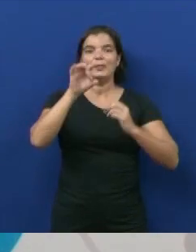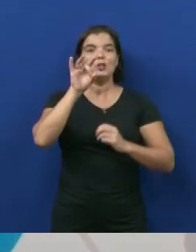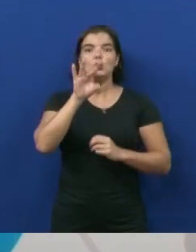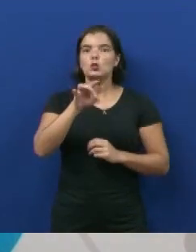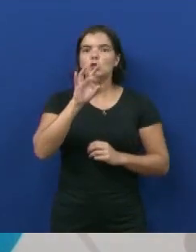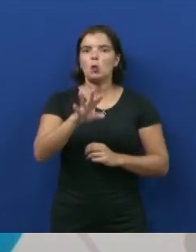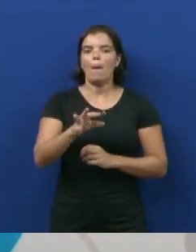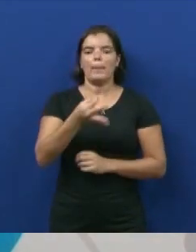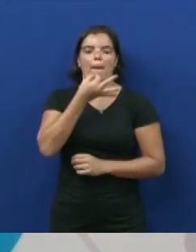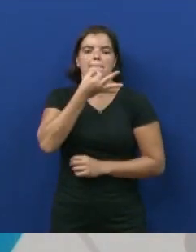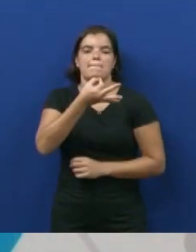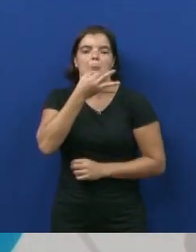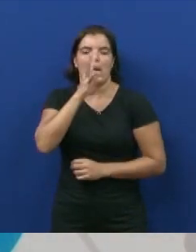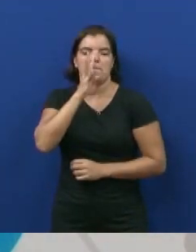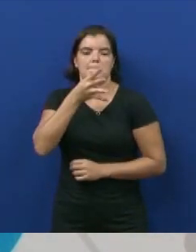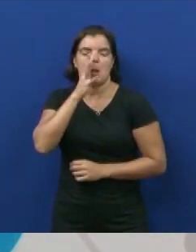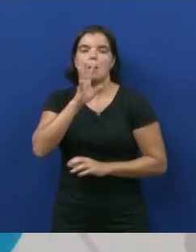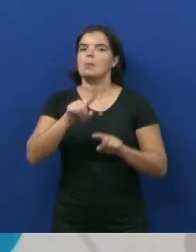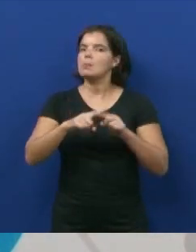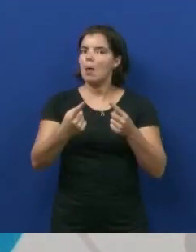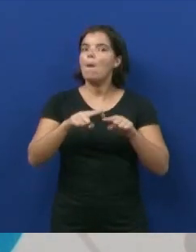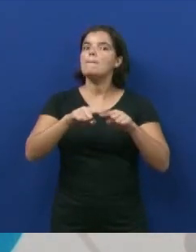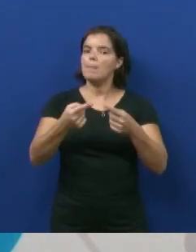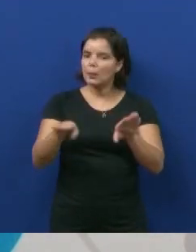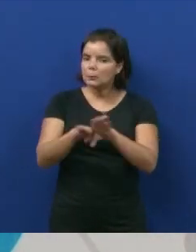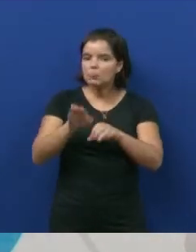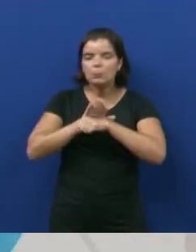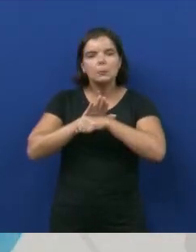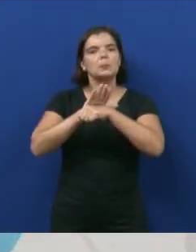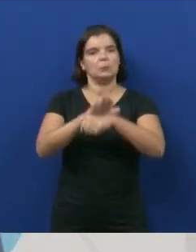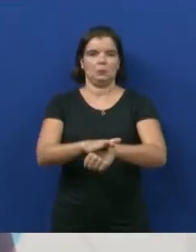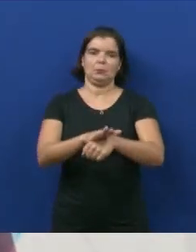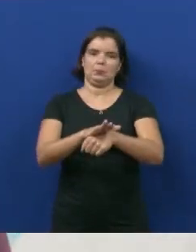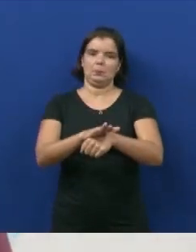para criticar, você também está para contribuir,